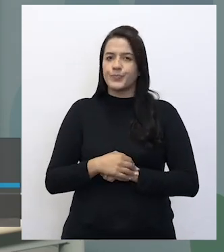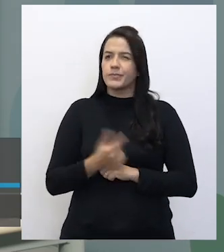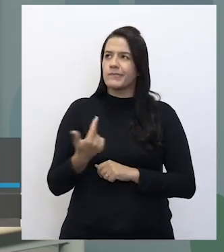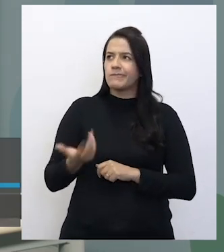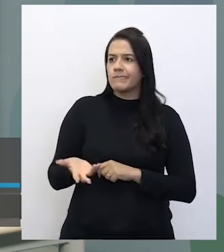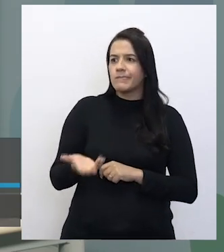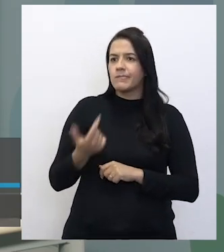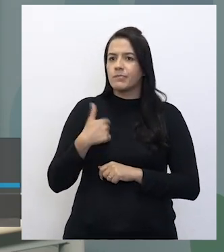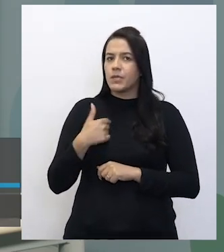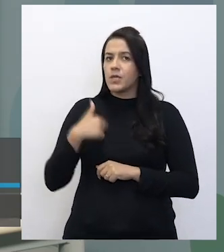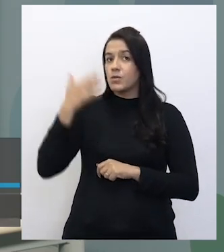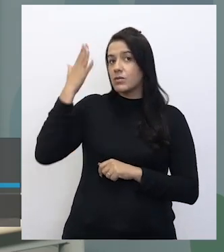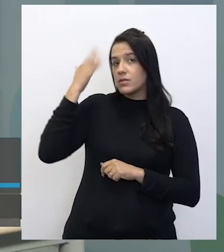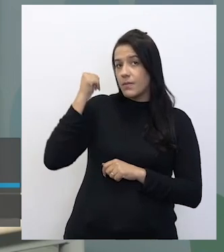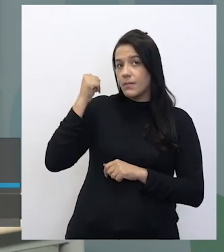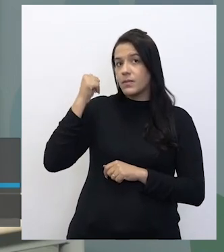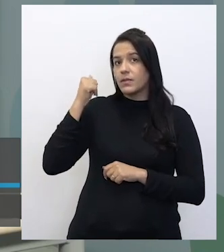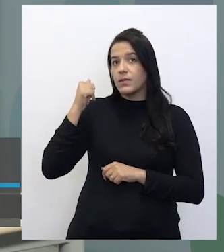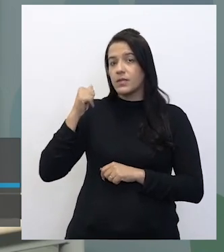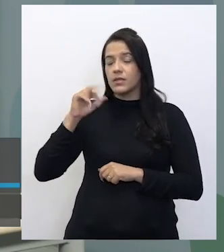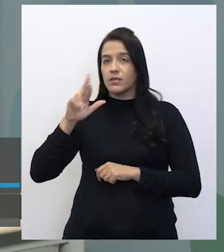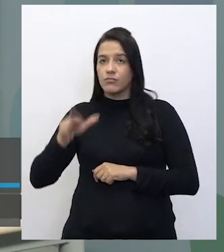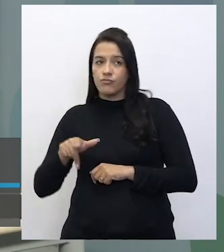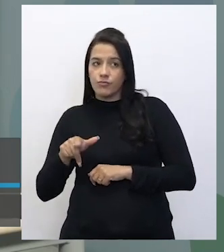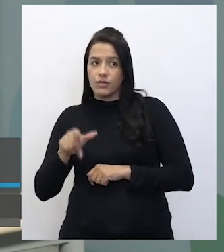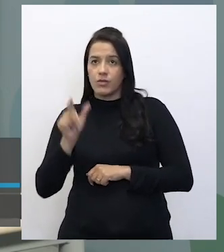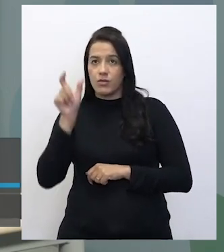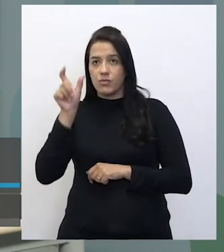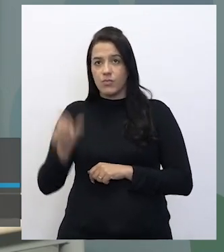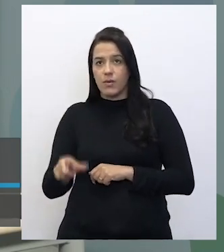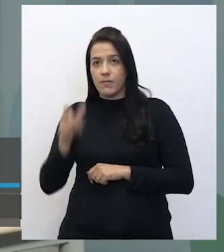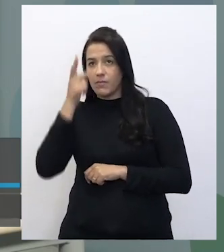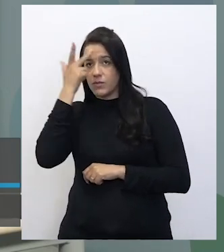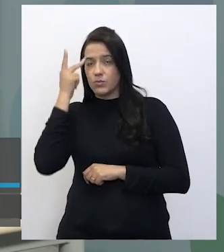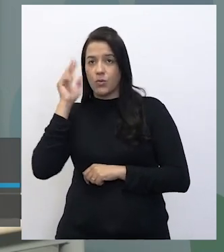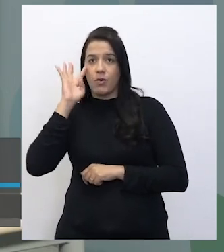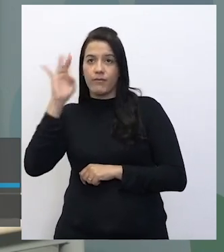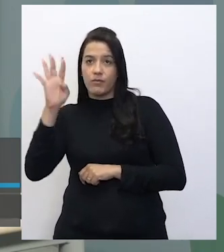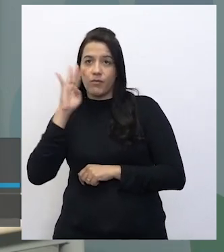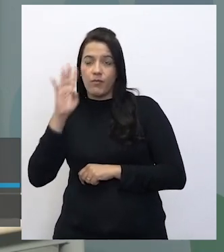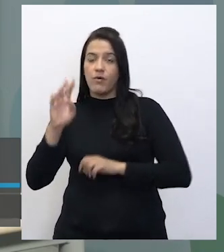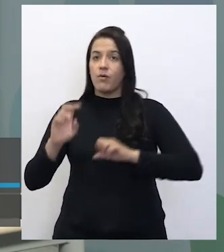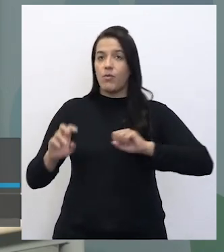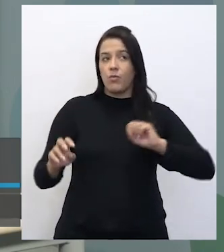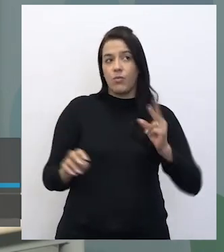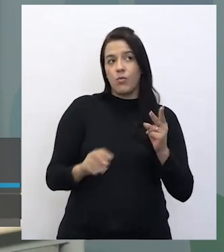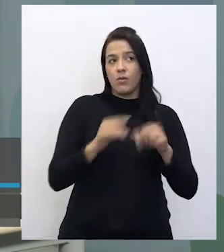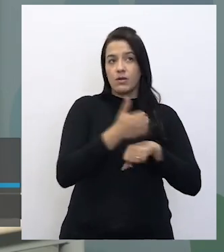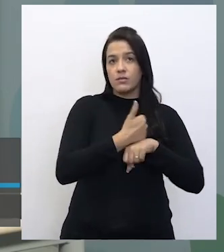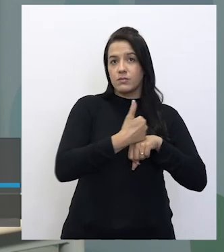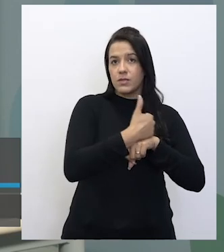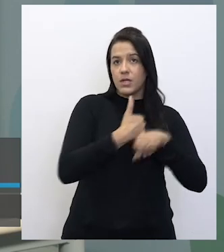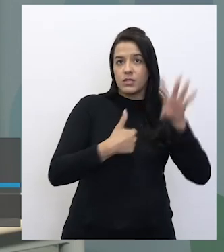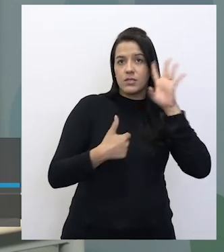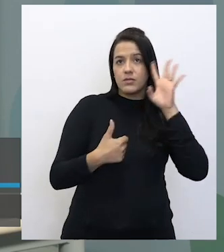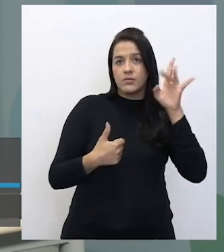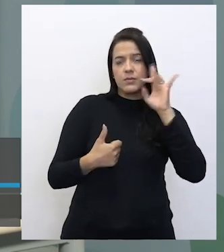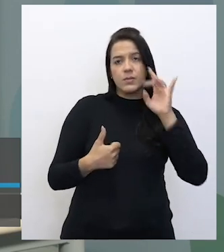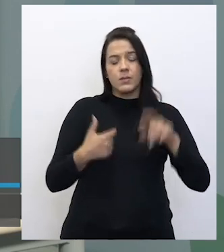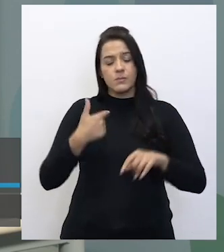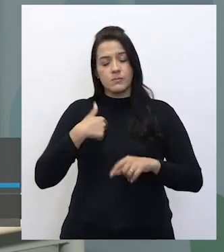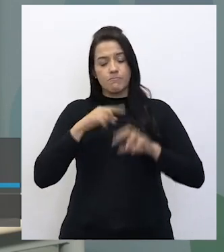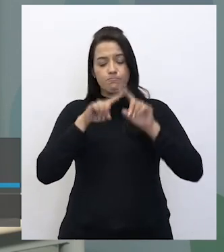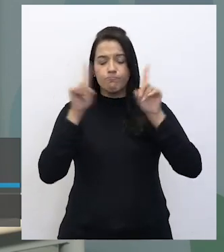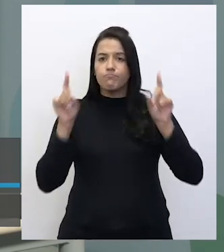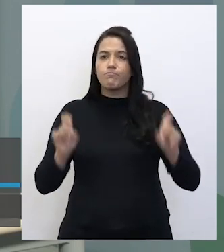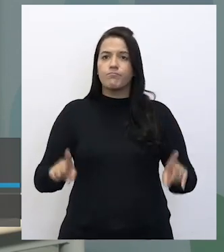bem, para eu saber se há alguma diferença entre um filosofar e outro, né? Eu preciso começar me perguntando, afinal de contas,